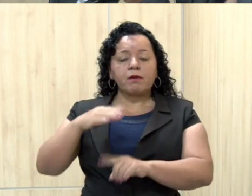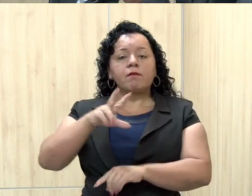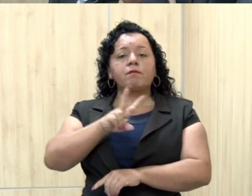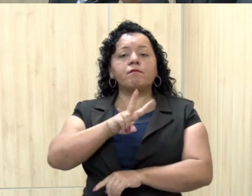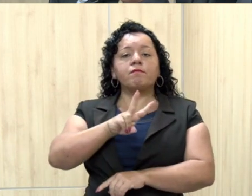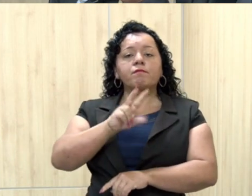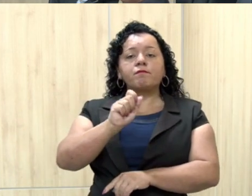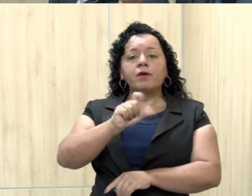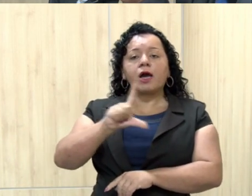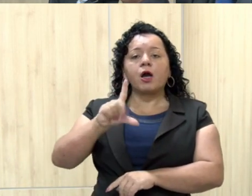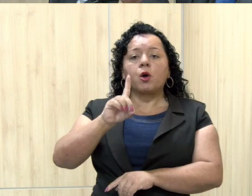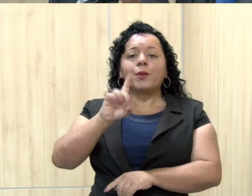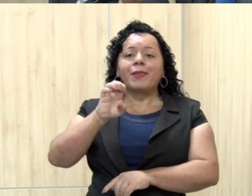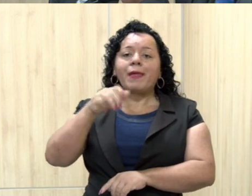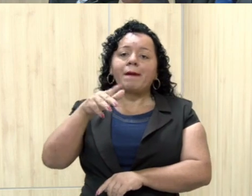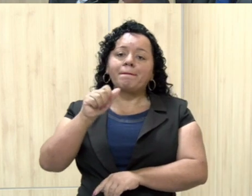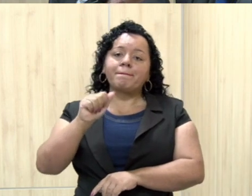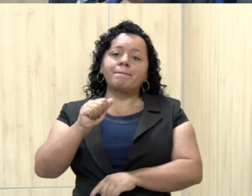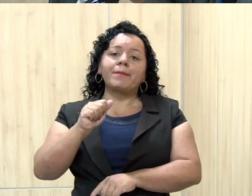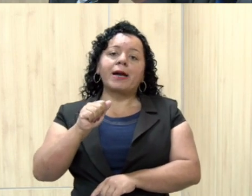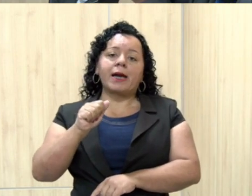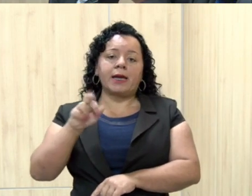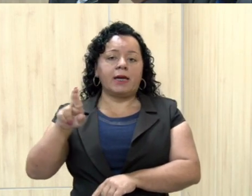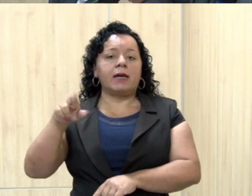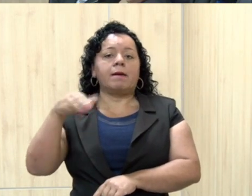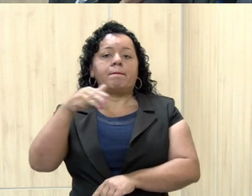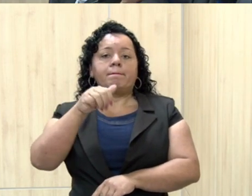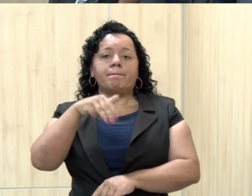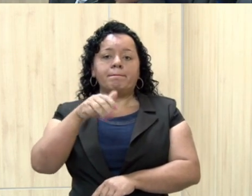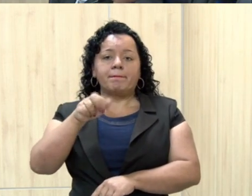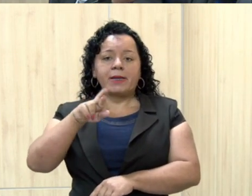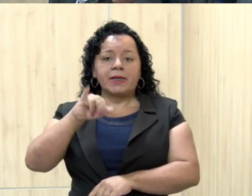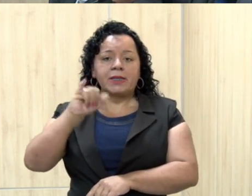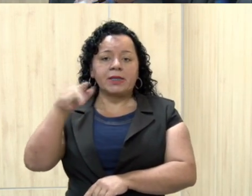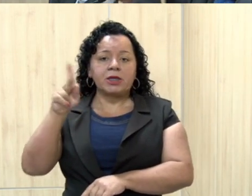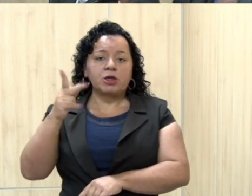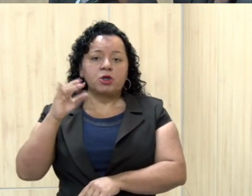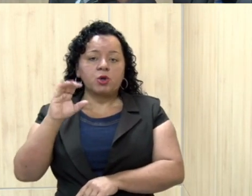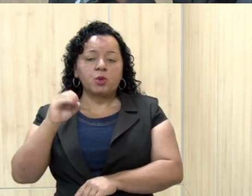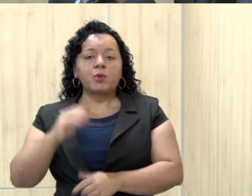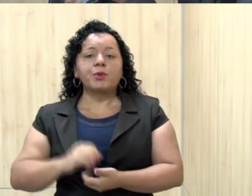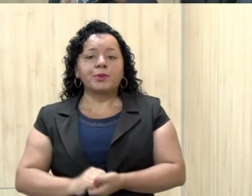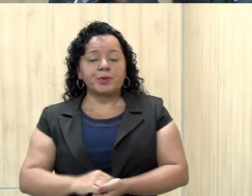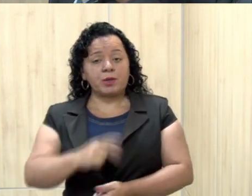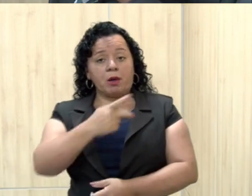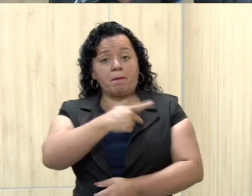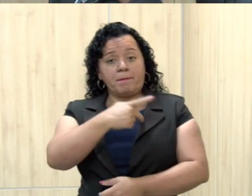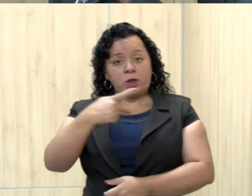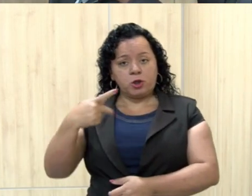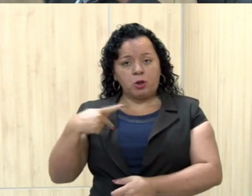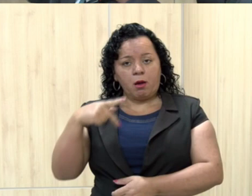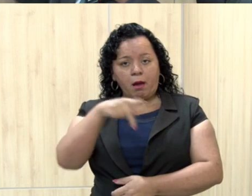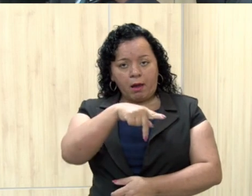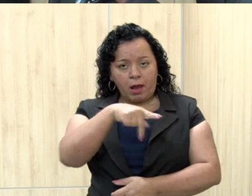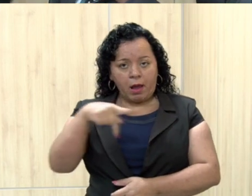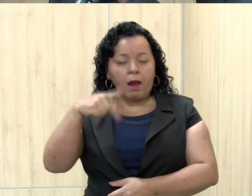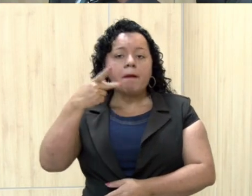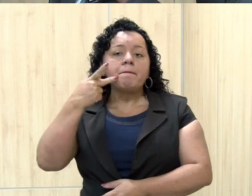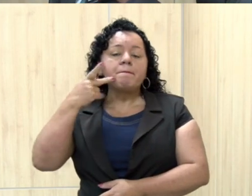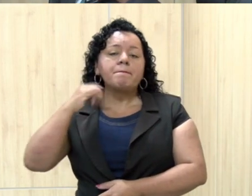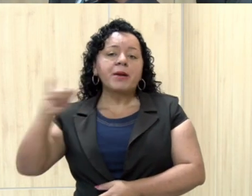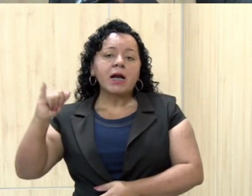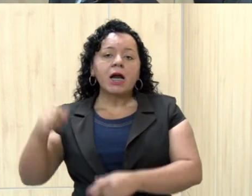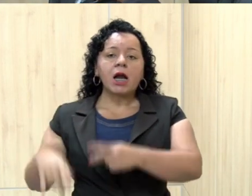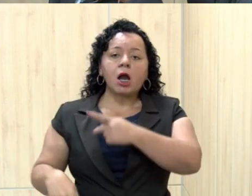Valdemar Silva Marinho São dois títulos é um para o pastor presidente que é o pai e em